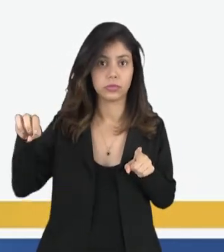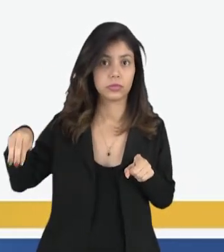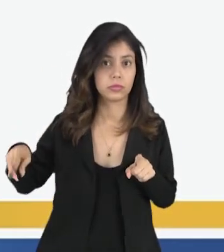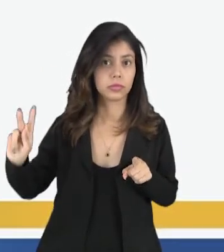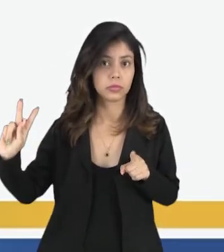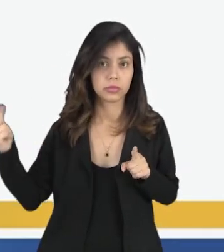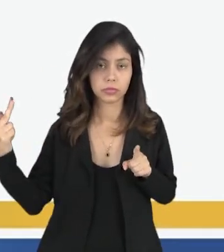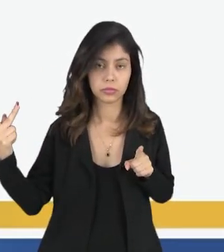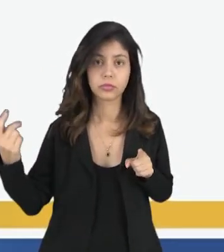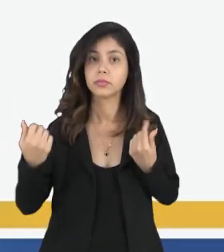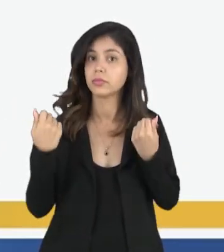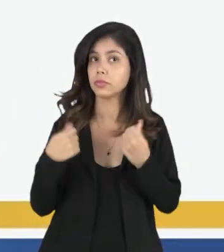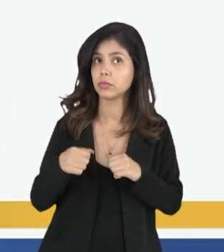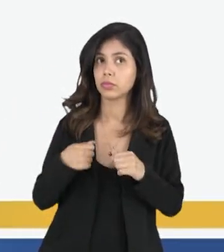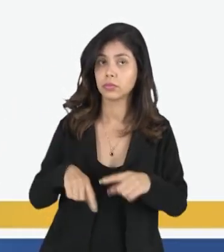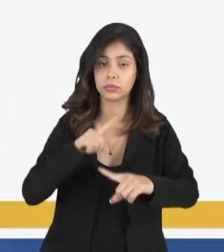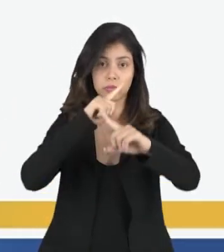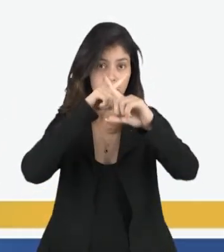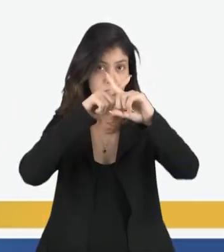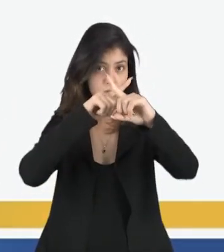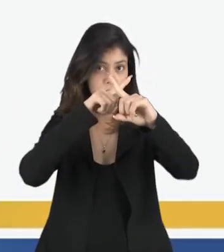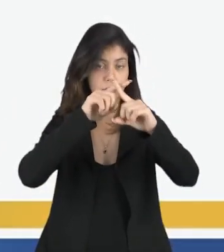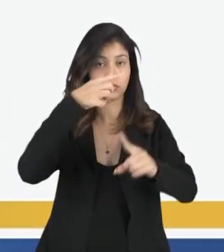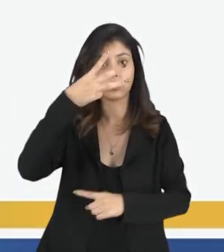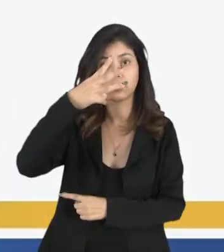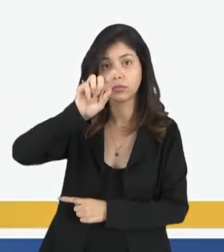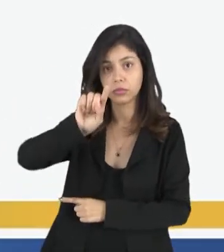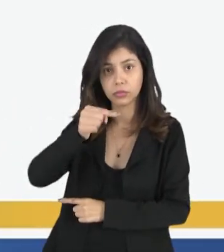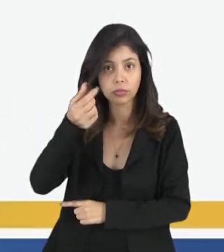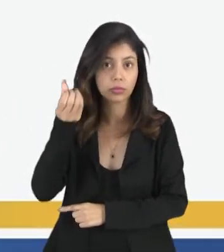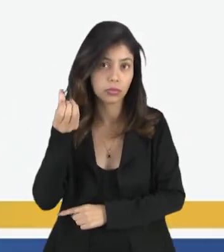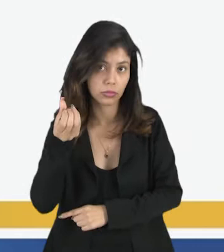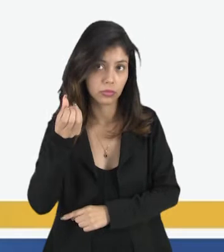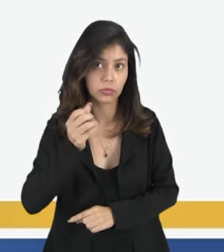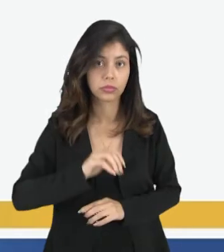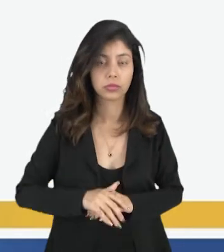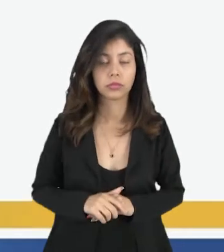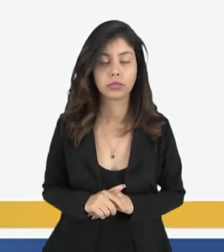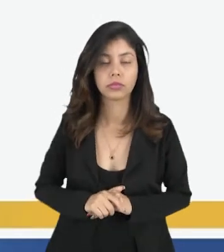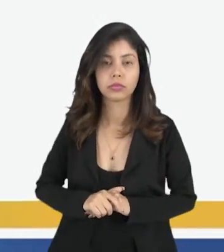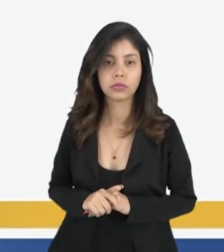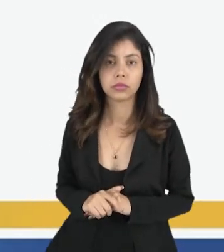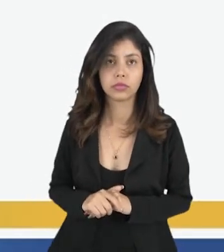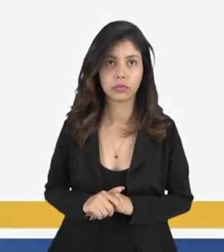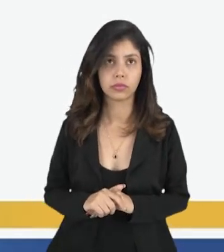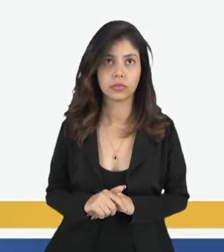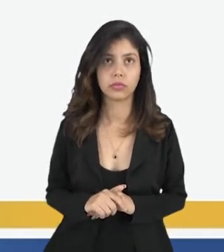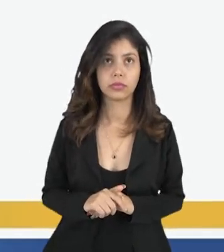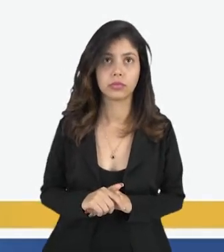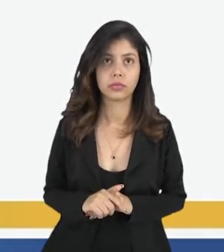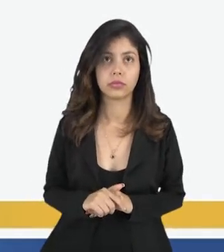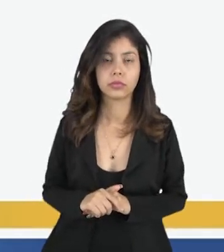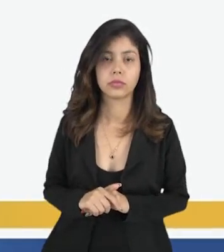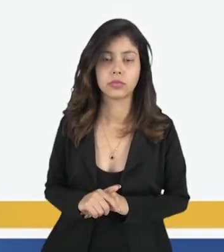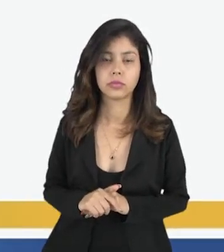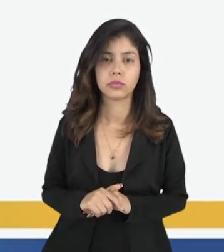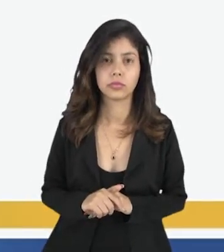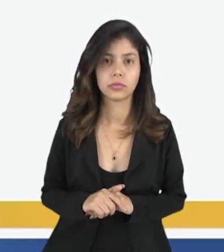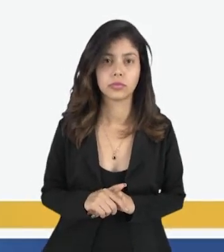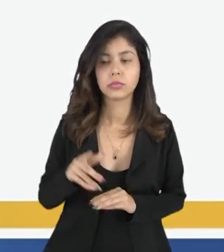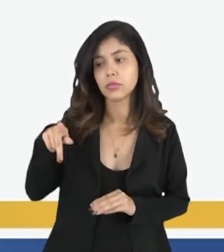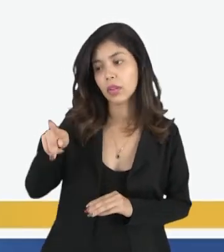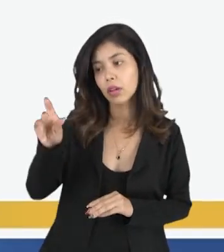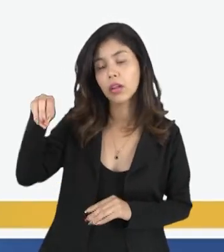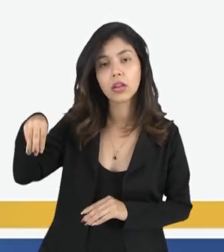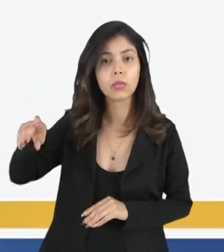hora, você deve multiplicar a unidade por 3,6. Já